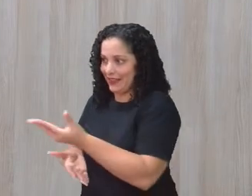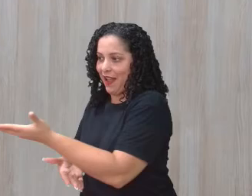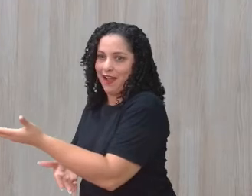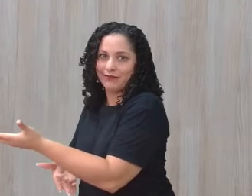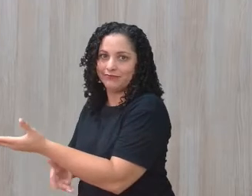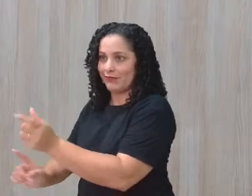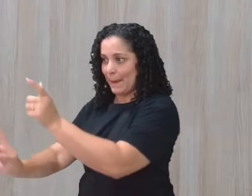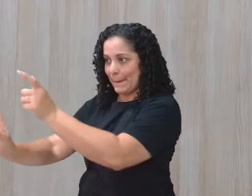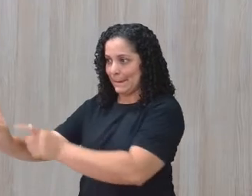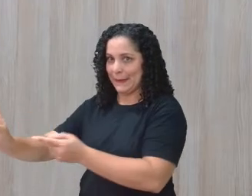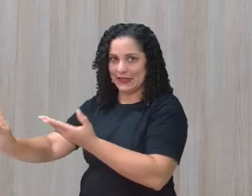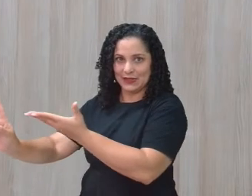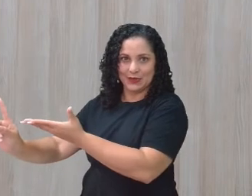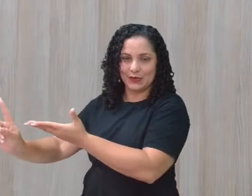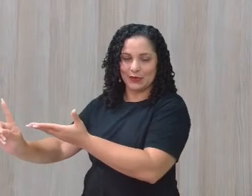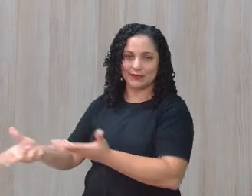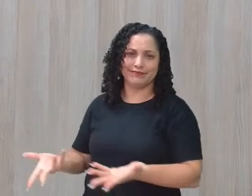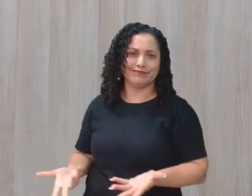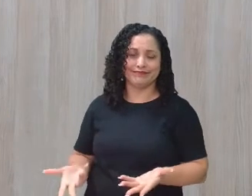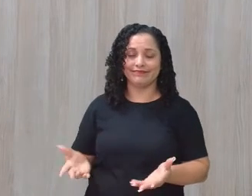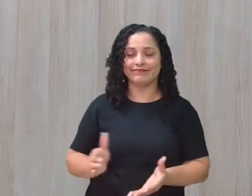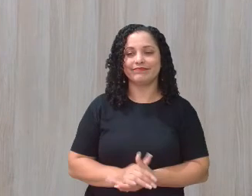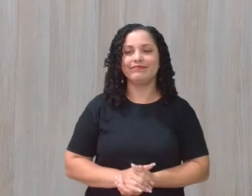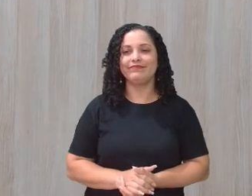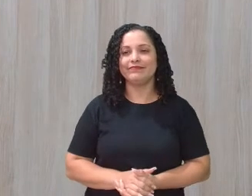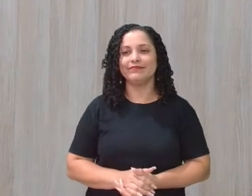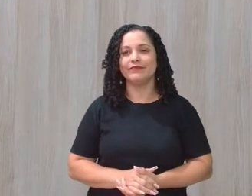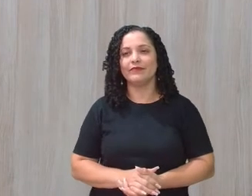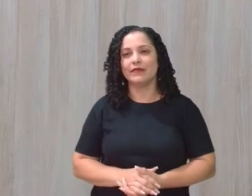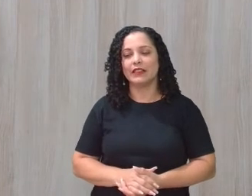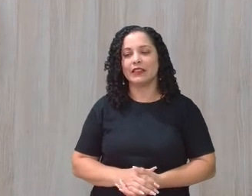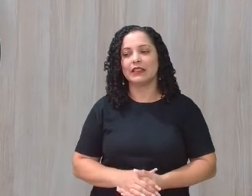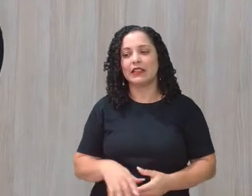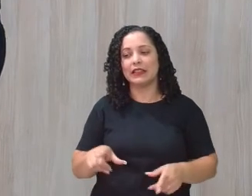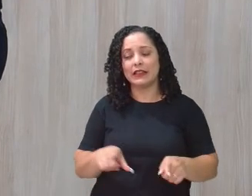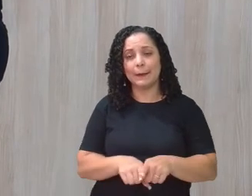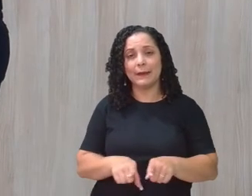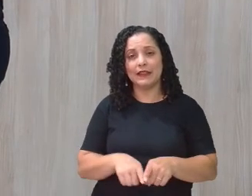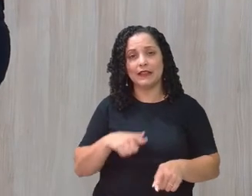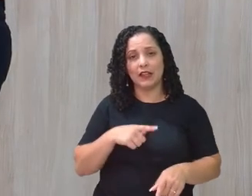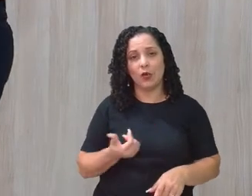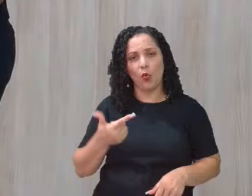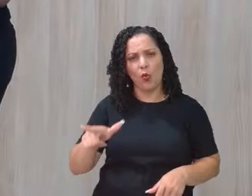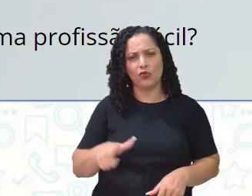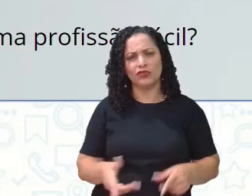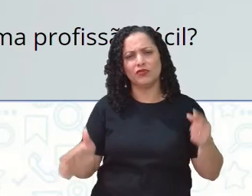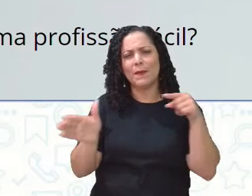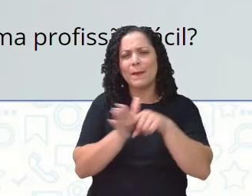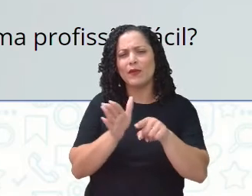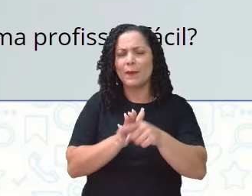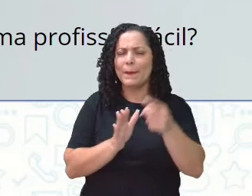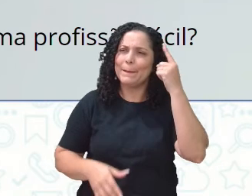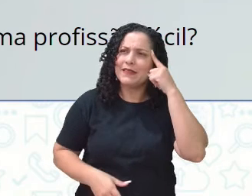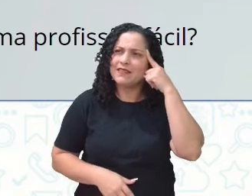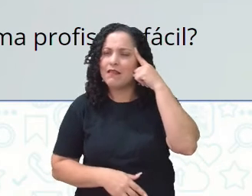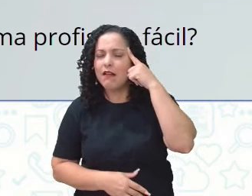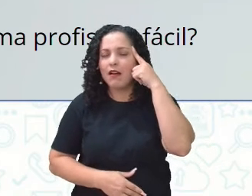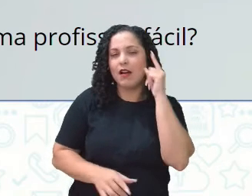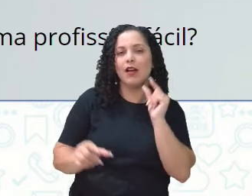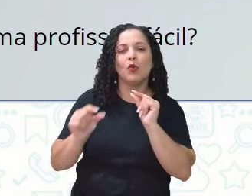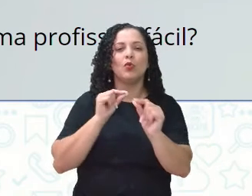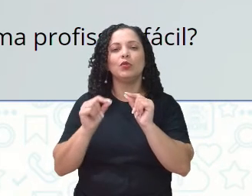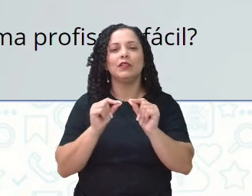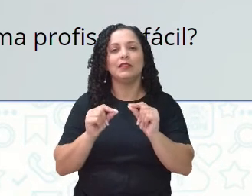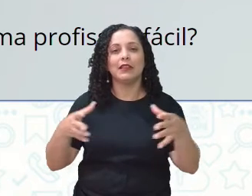do carteiro ela era limitada, certo? Outras perguntas que a gente pode fazer também ao longo da narrativa é por que será